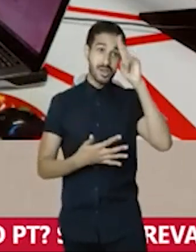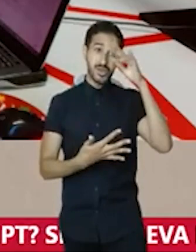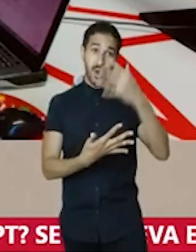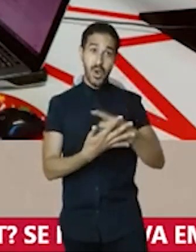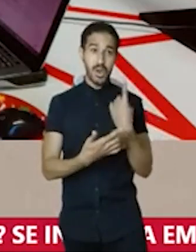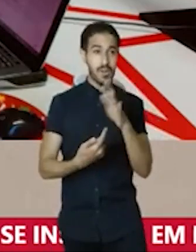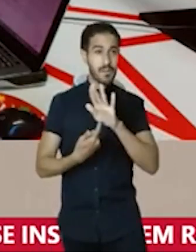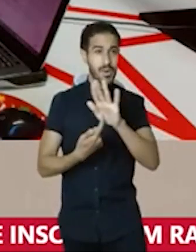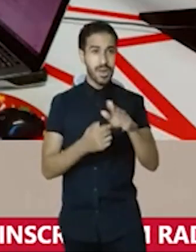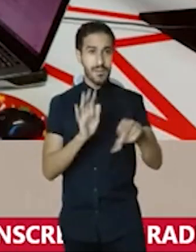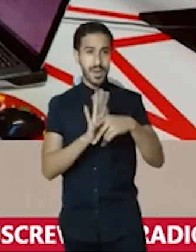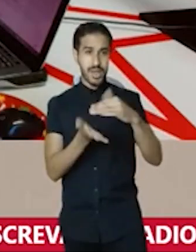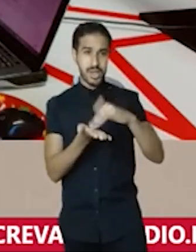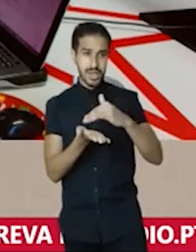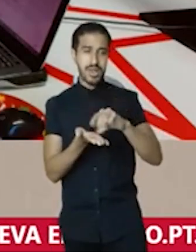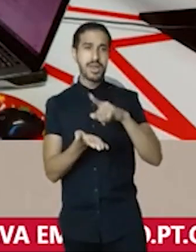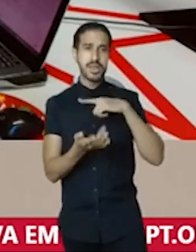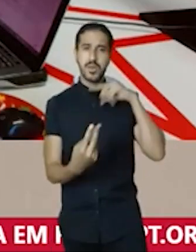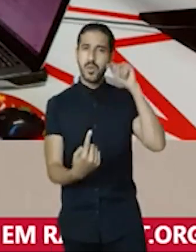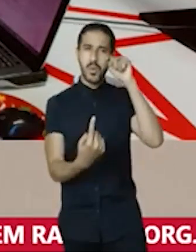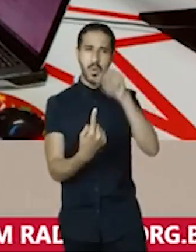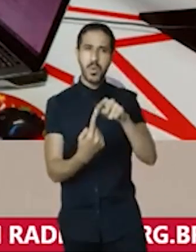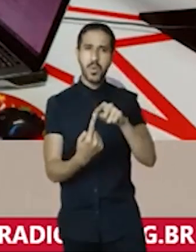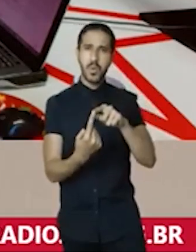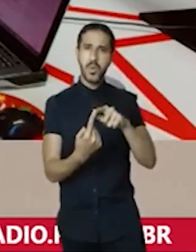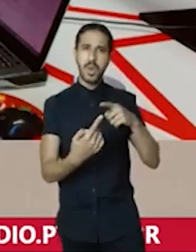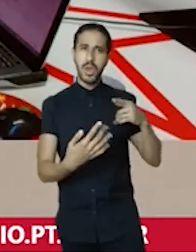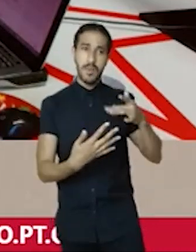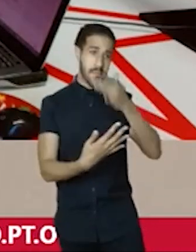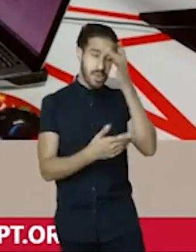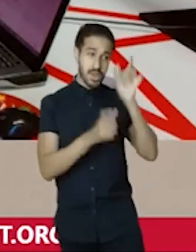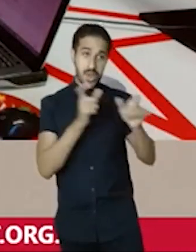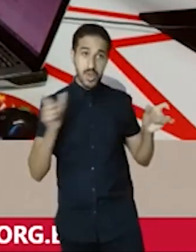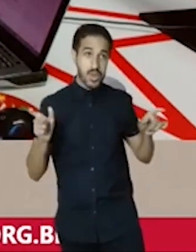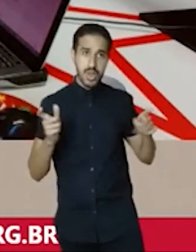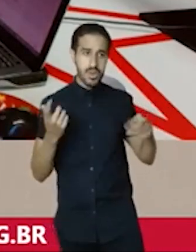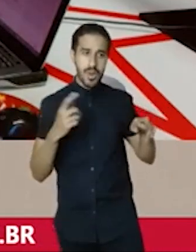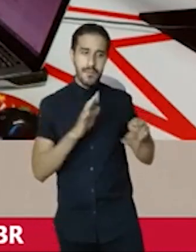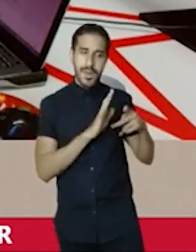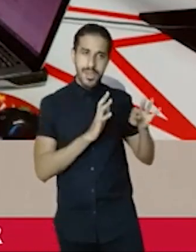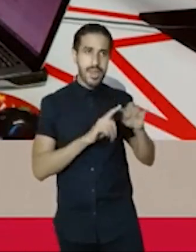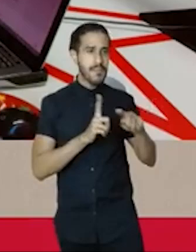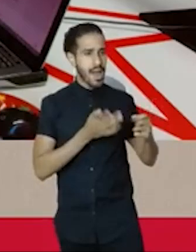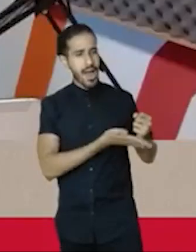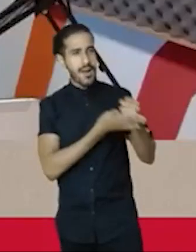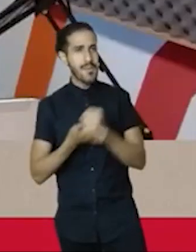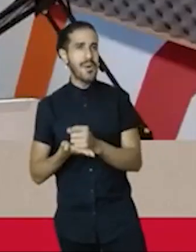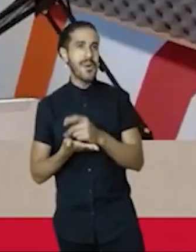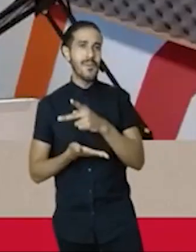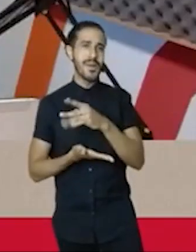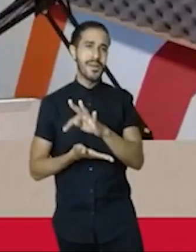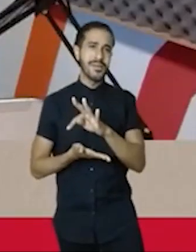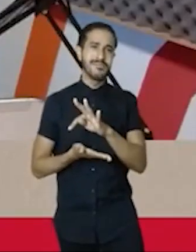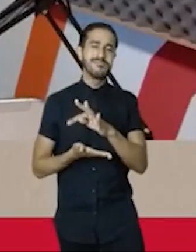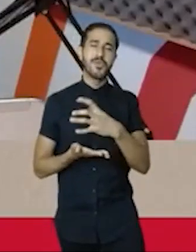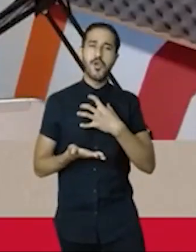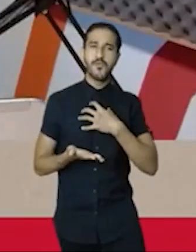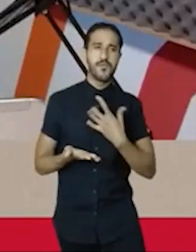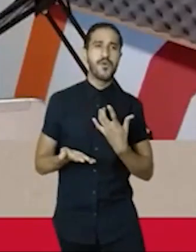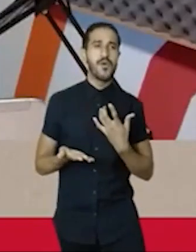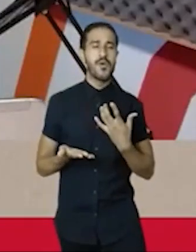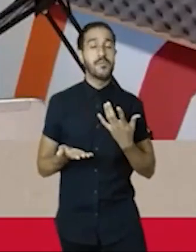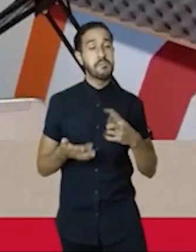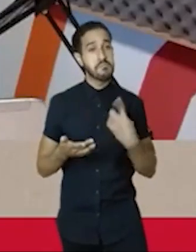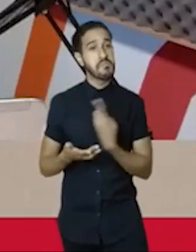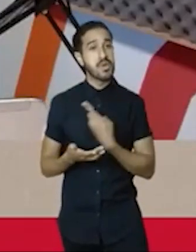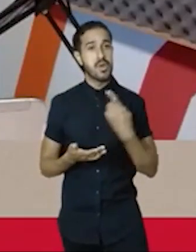pretende apresentar na secretaria tem esse olhar trazido por pessoas que não são filiadas, mas são simpatizantes ao Partido dos Trabalhadores. Nesse sentido,